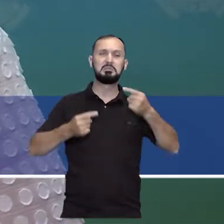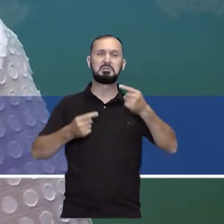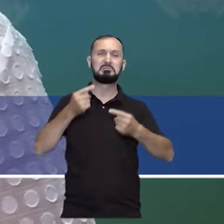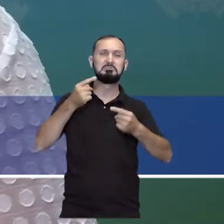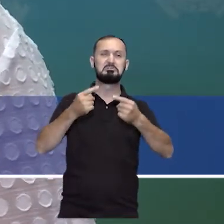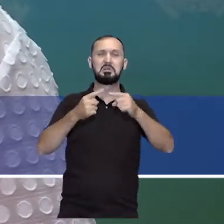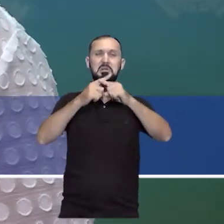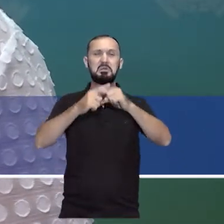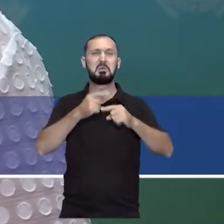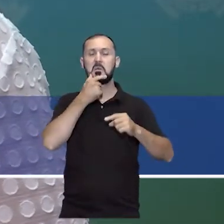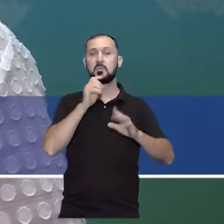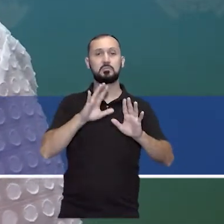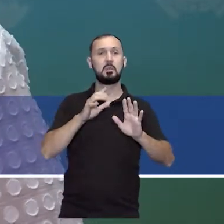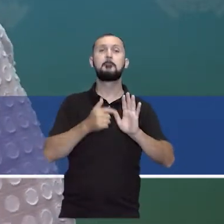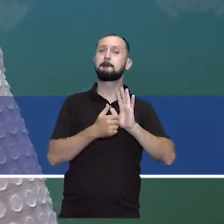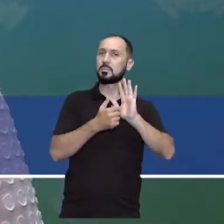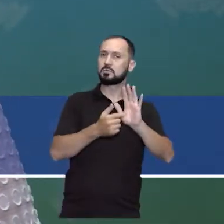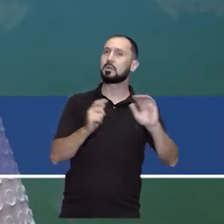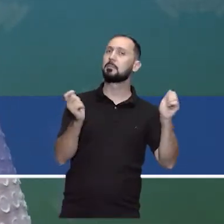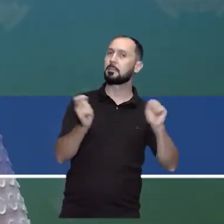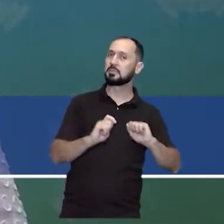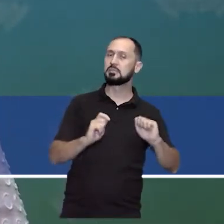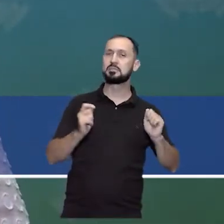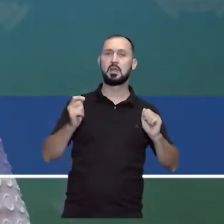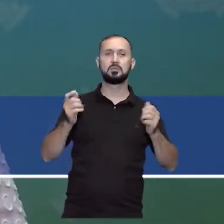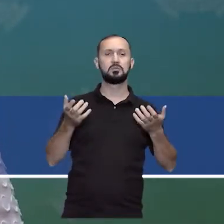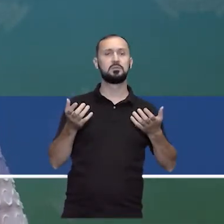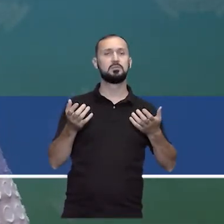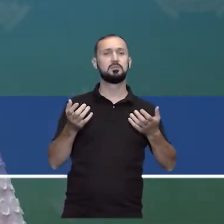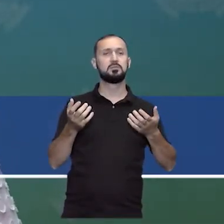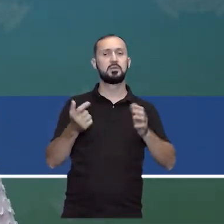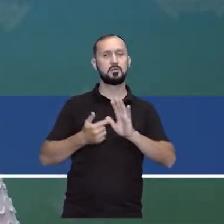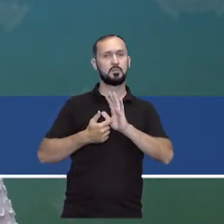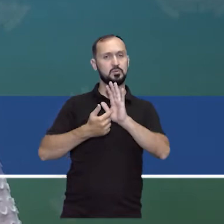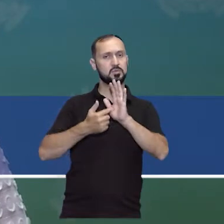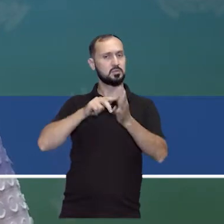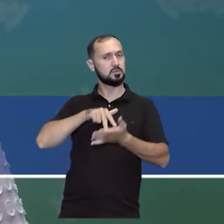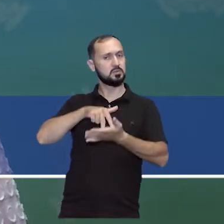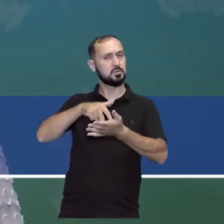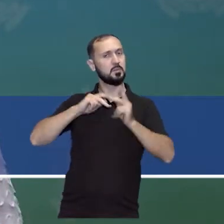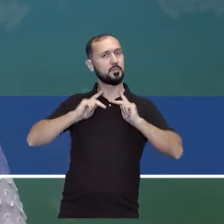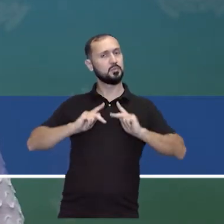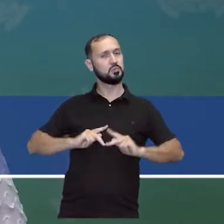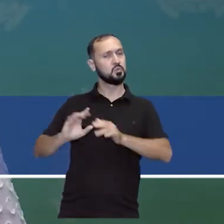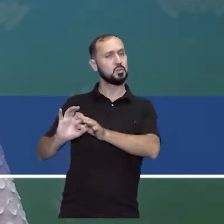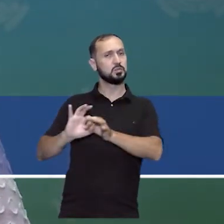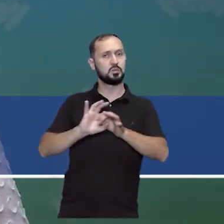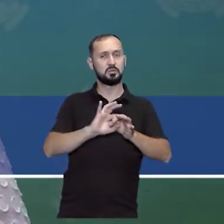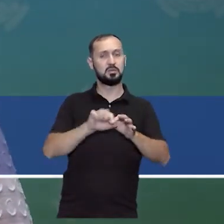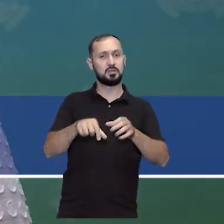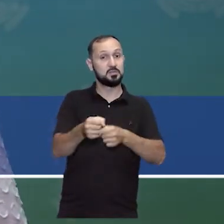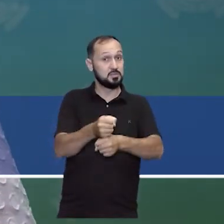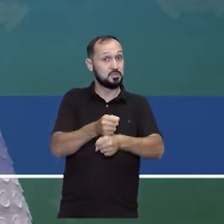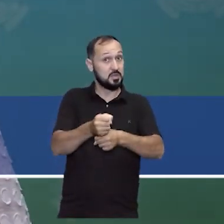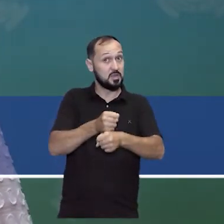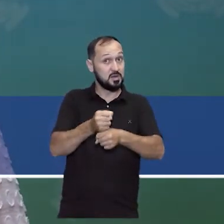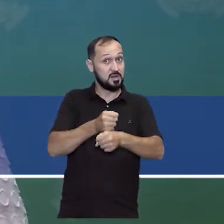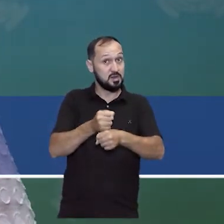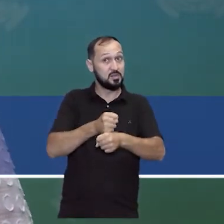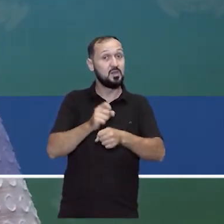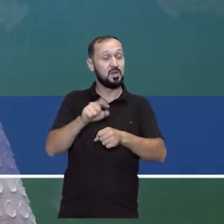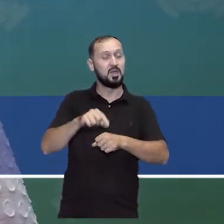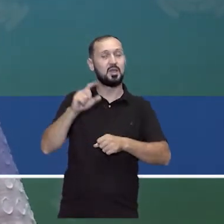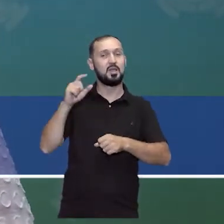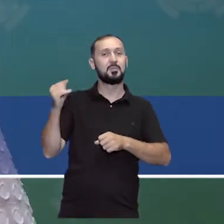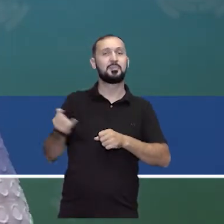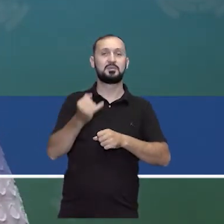sem disputar com os homens, mostrando a nossa capacidade, o nosso potencial e se posicionando diante desse cenário. E esse ano